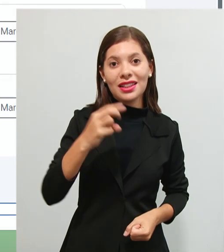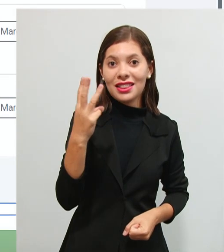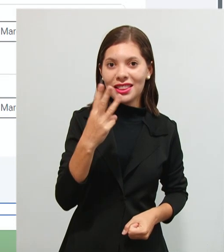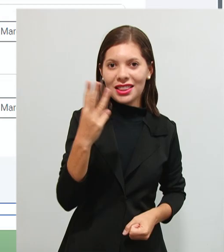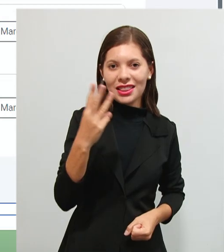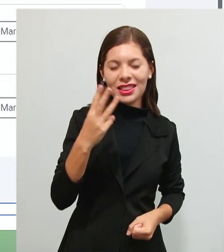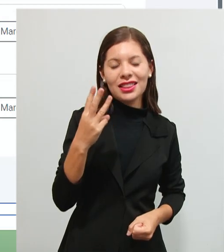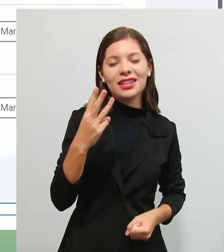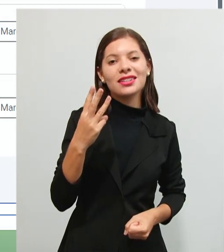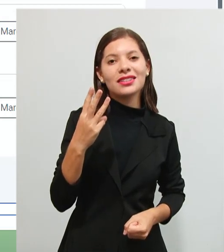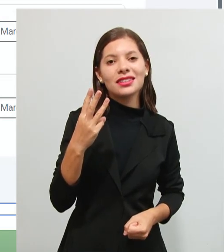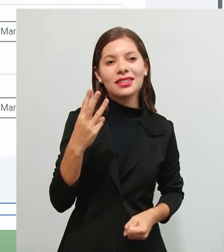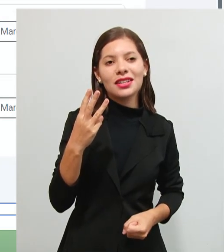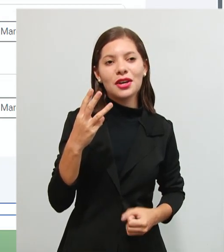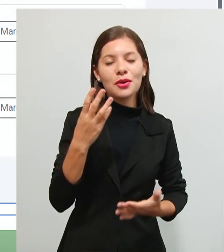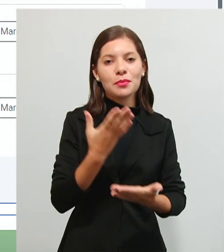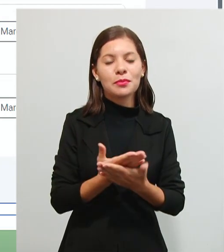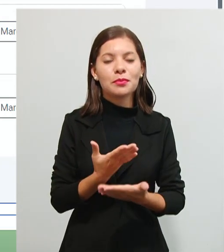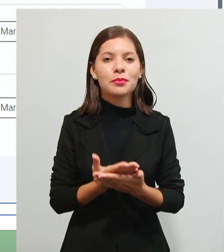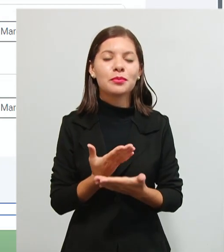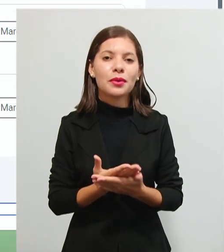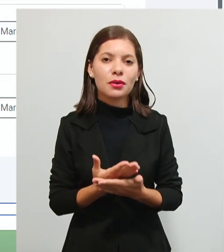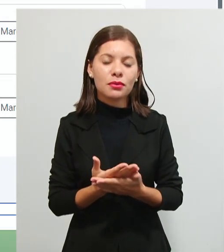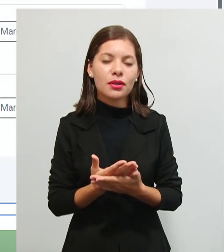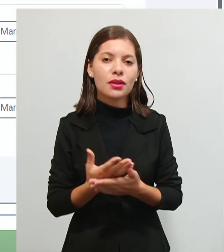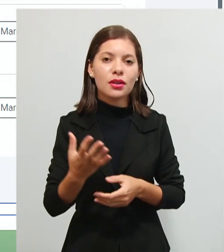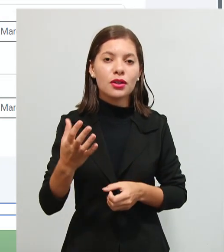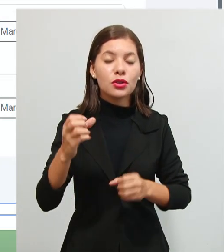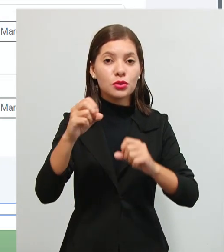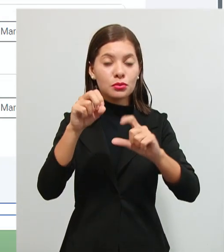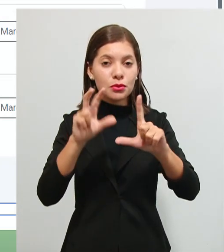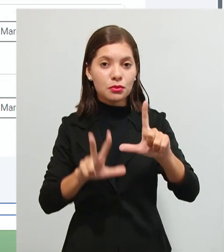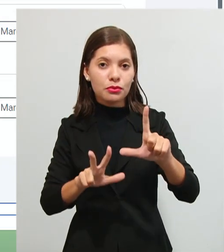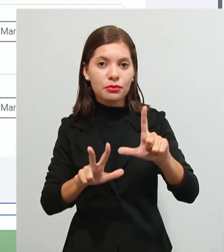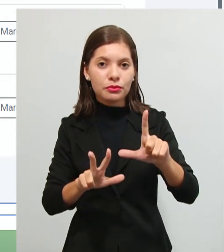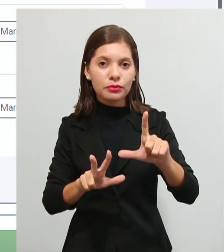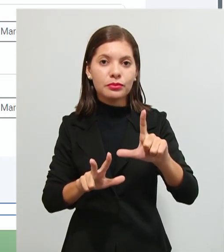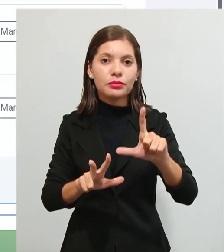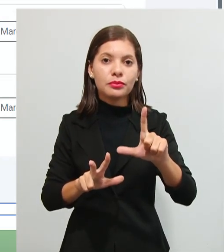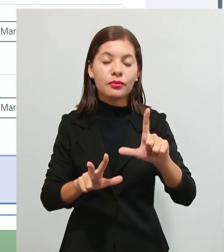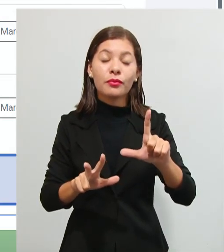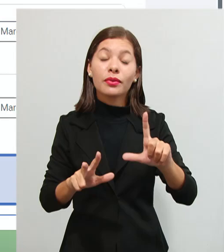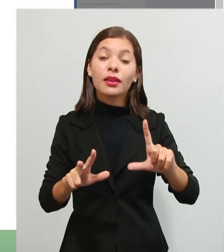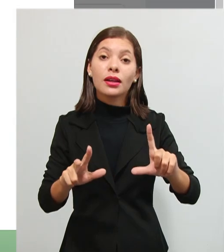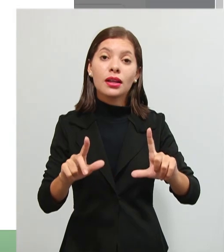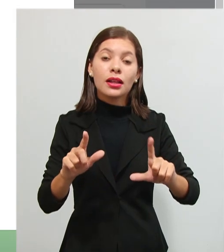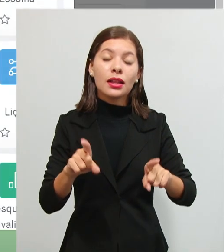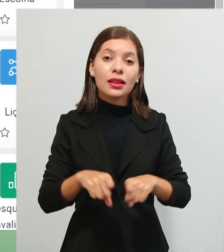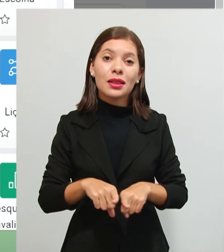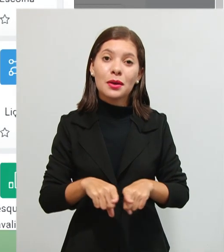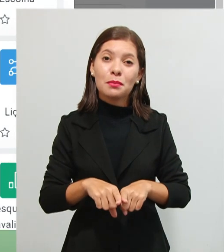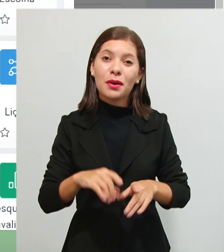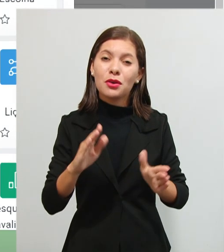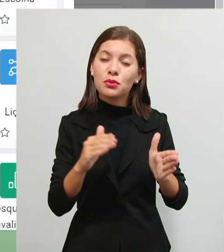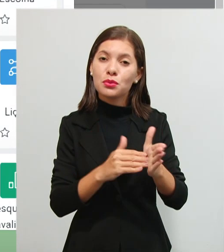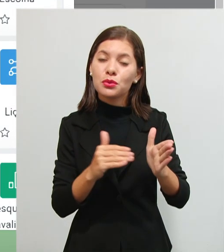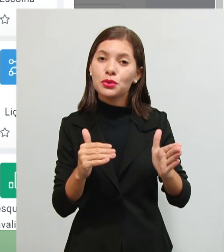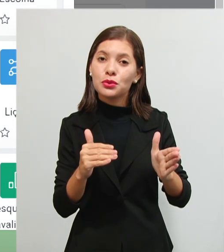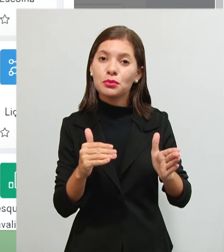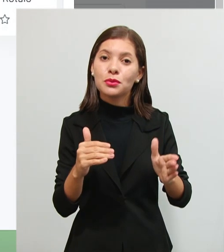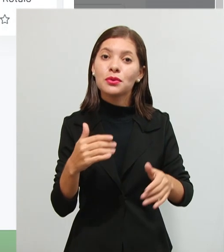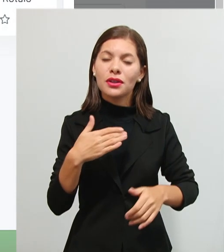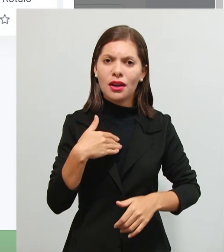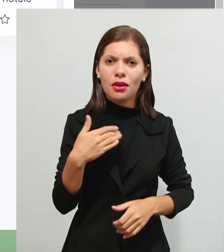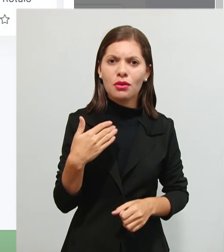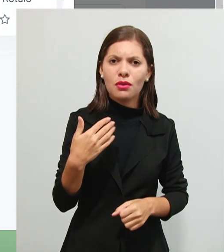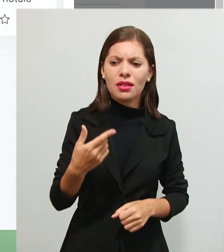recursos para aquela aula sobre ambiente virtual de aprendizagem. Já o último recurso que eu até comentei com vocês